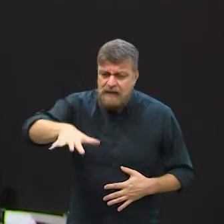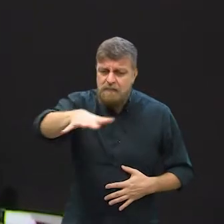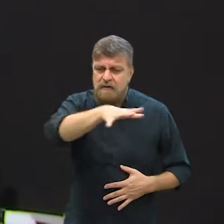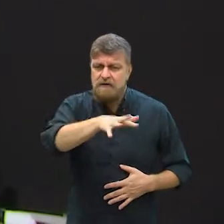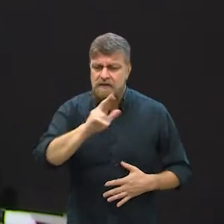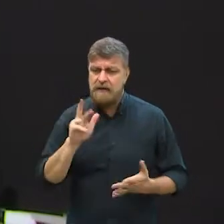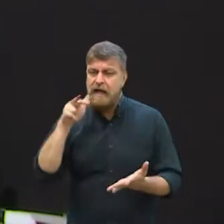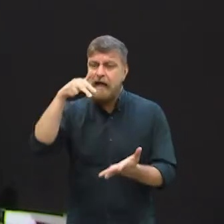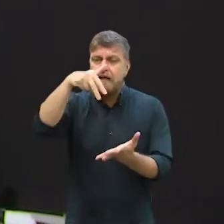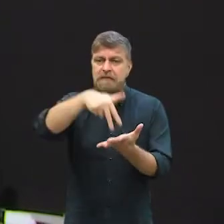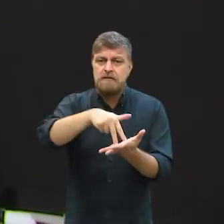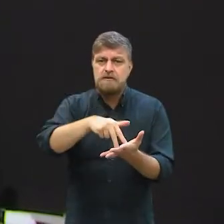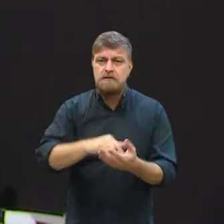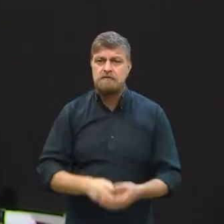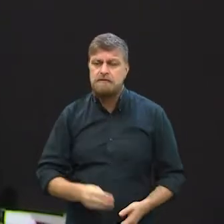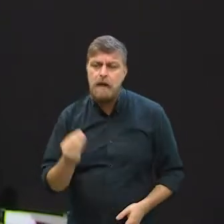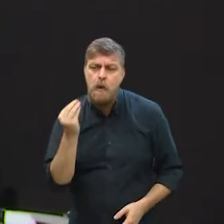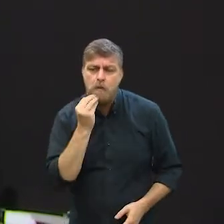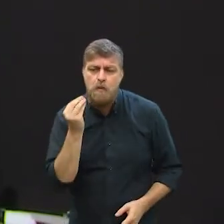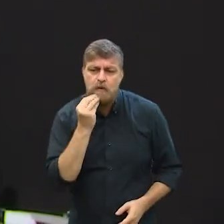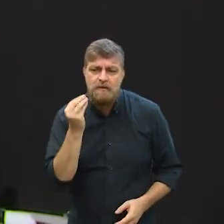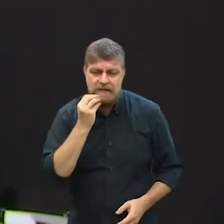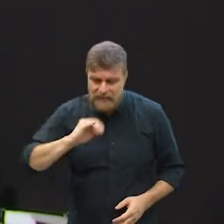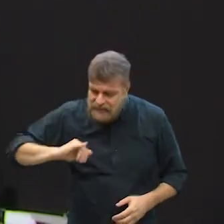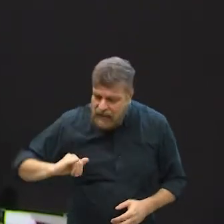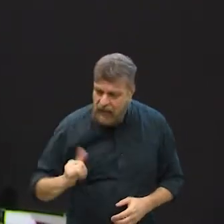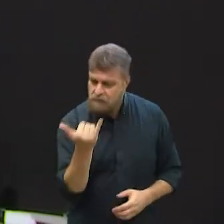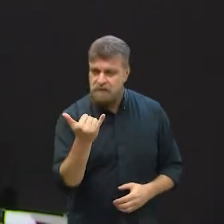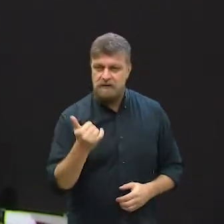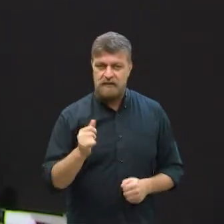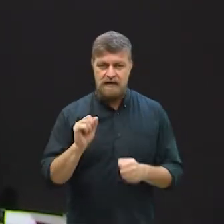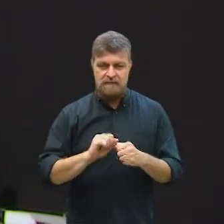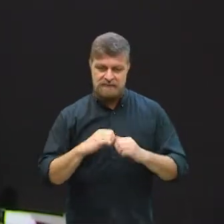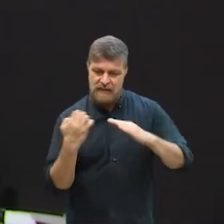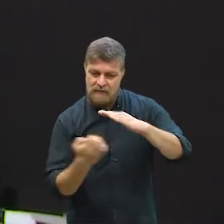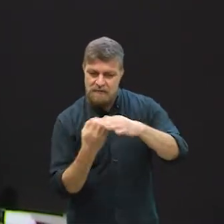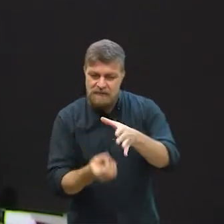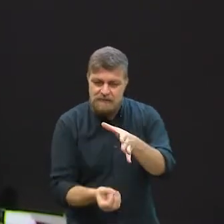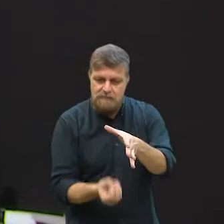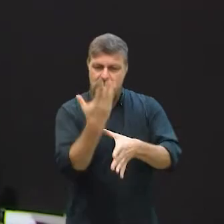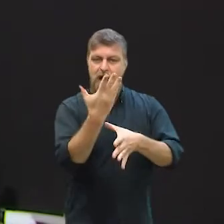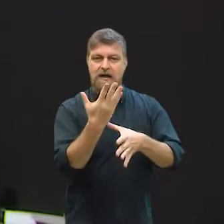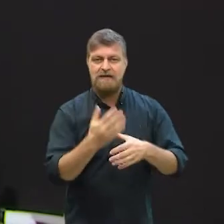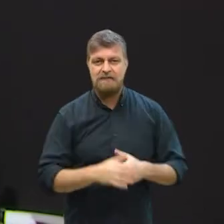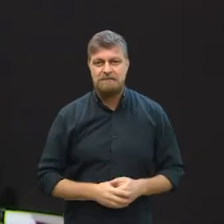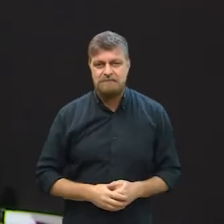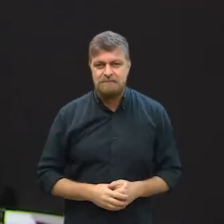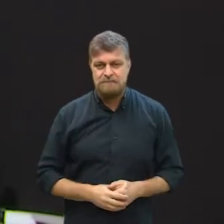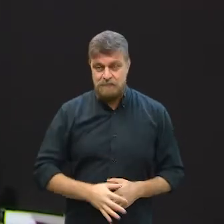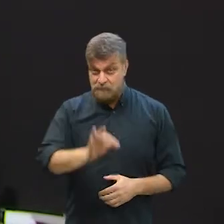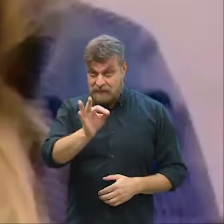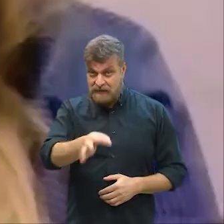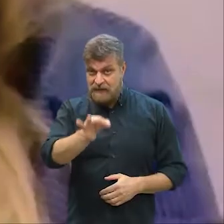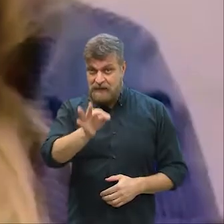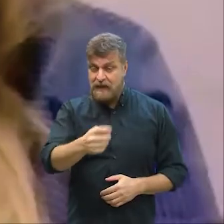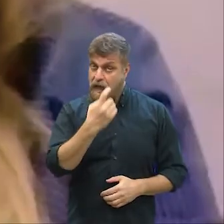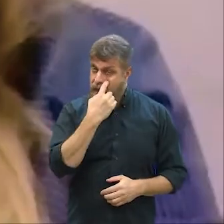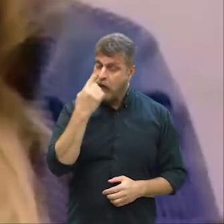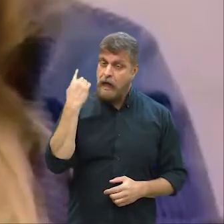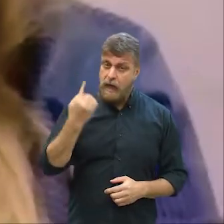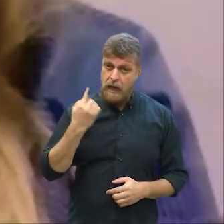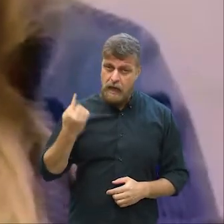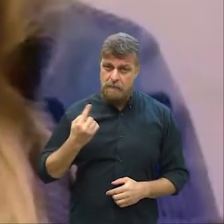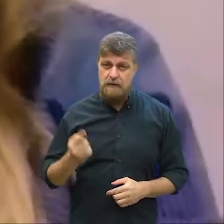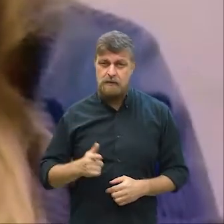se viram e aproveitaram a necessidade e transformaram em oportunidade. Isso mesmo,